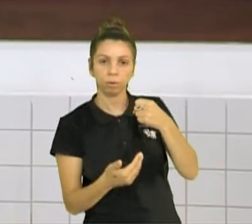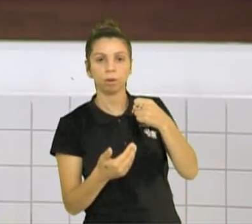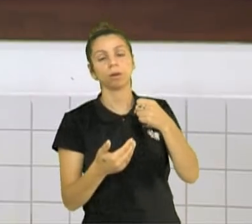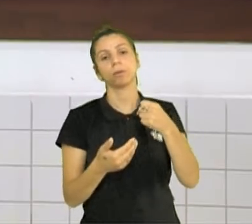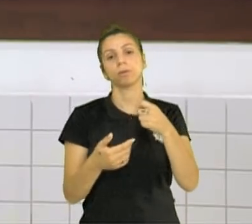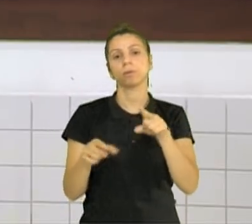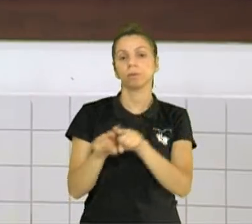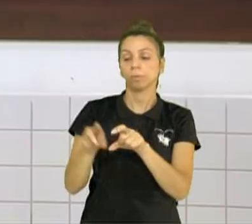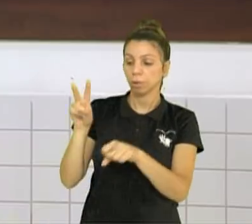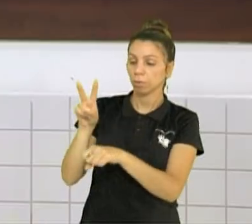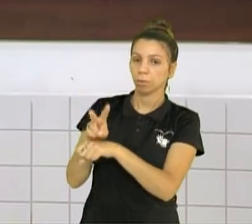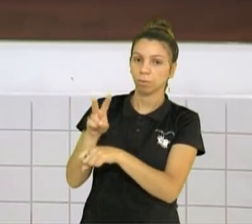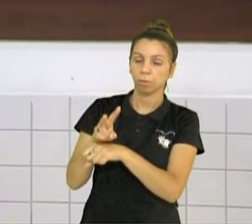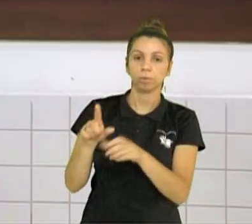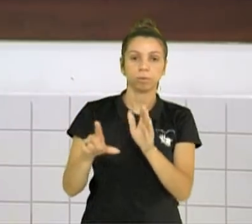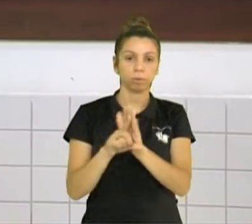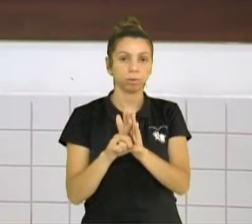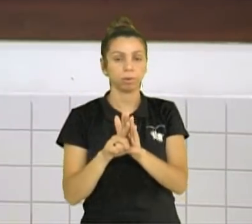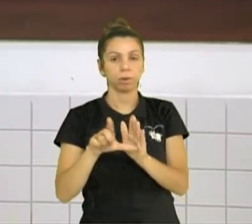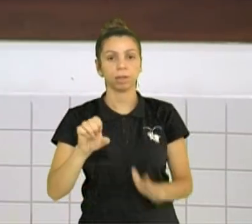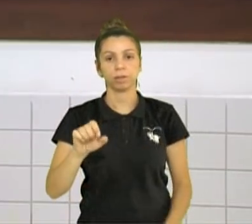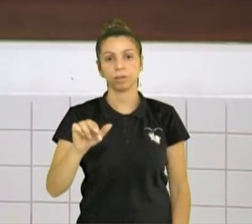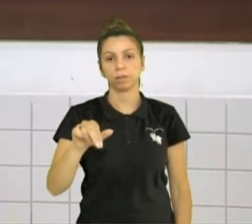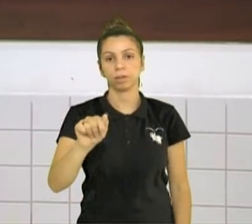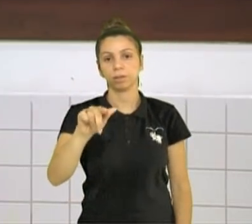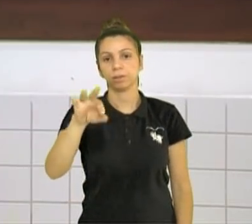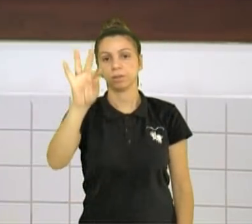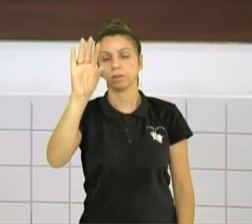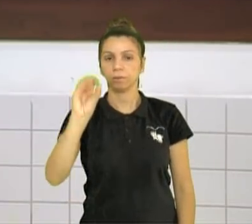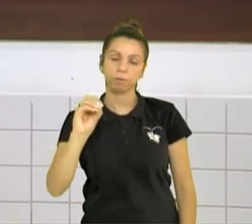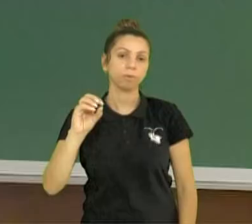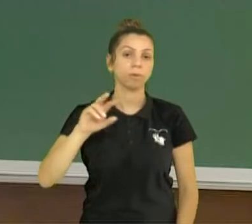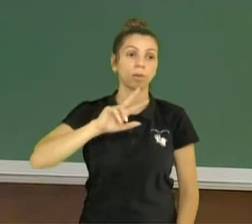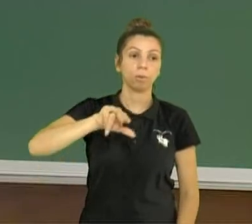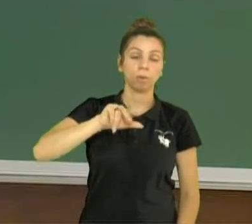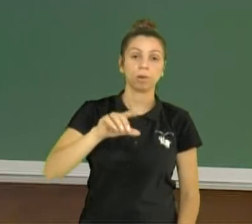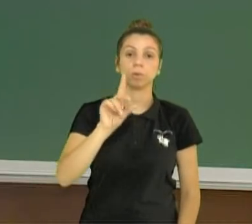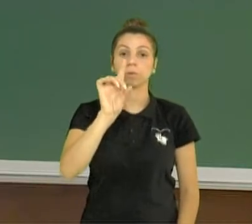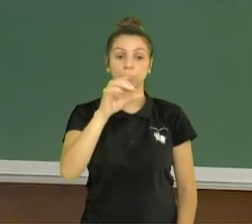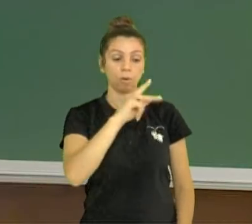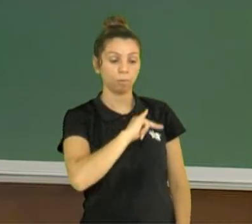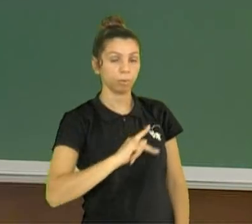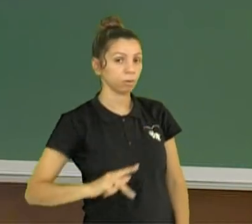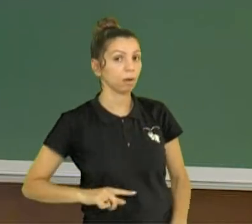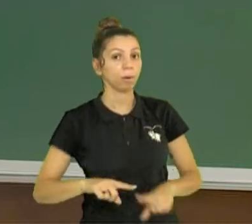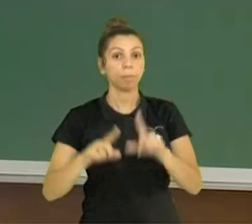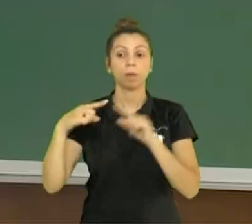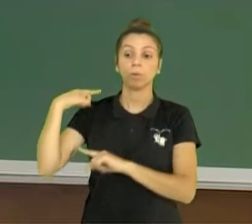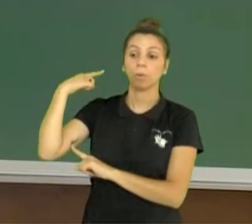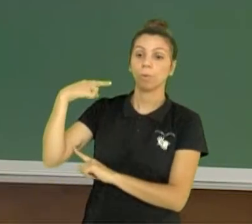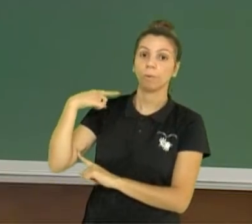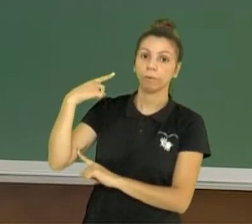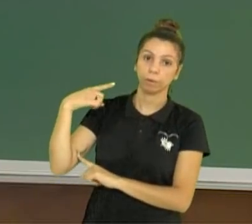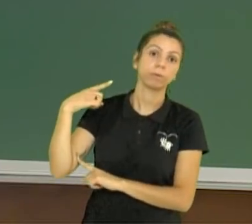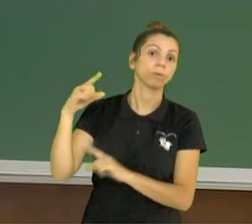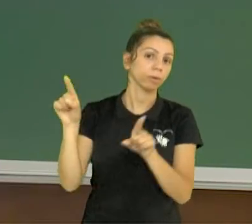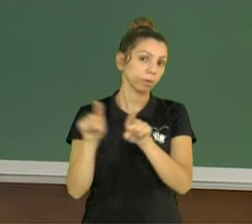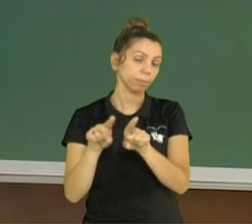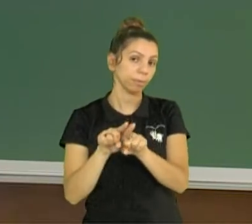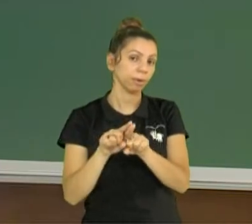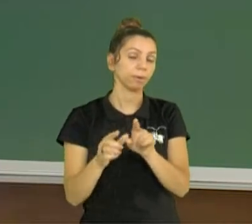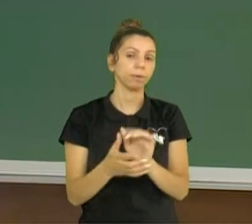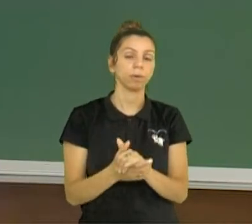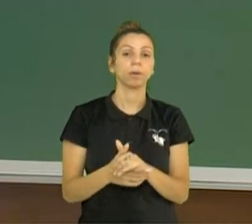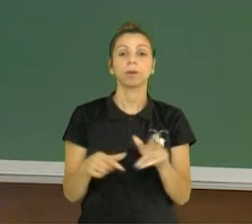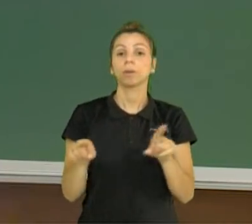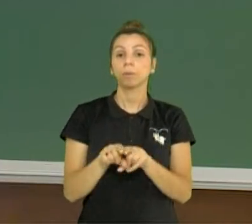função legislativa, assim como também o executivo, não é somente o presidente. Nós temos o governador no estado fazendo a função executiva e